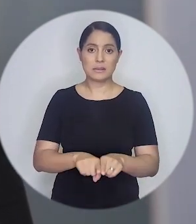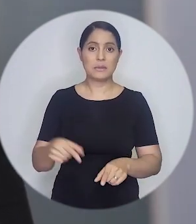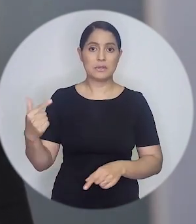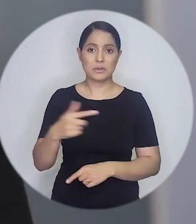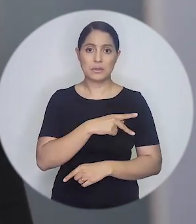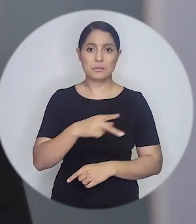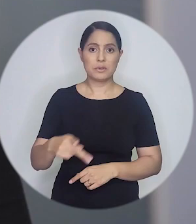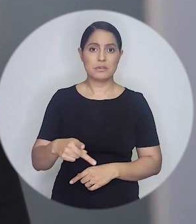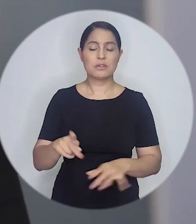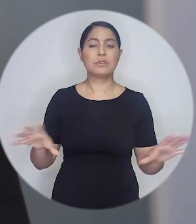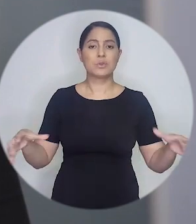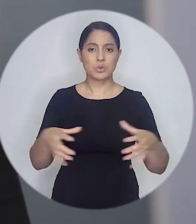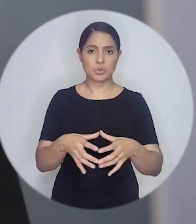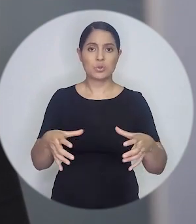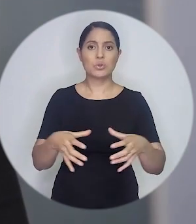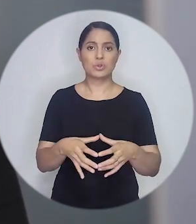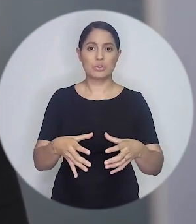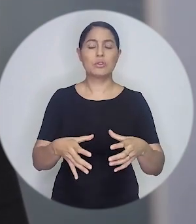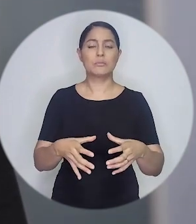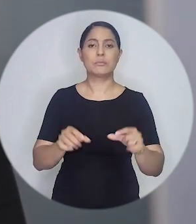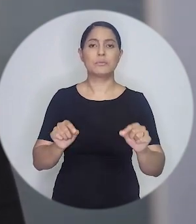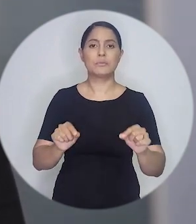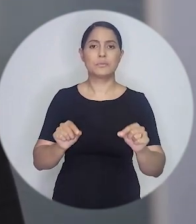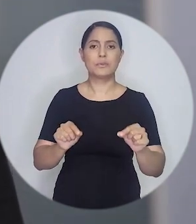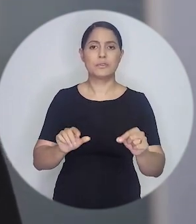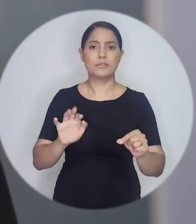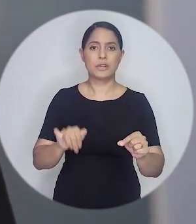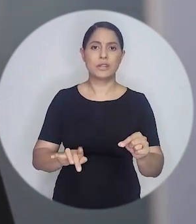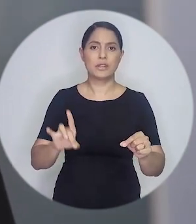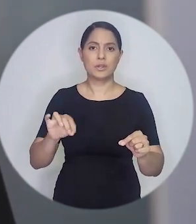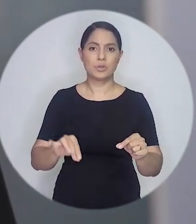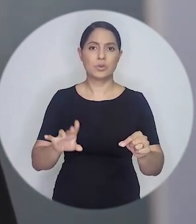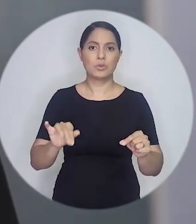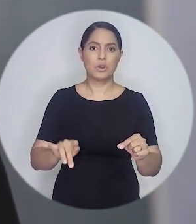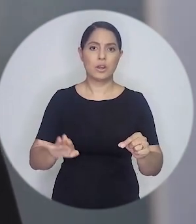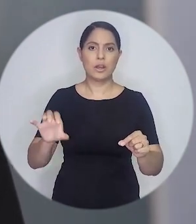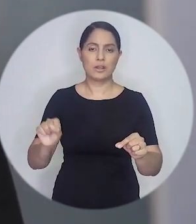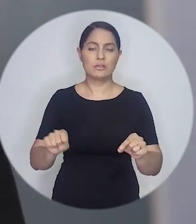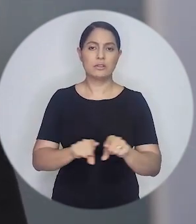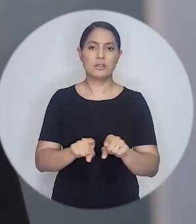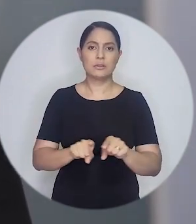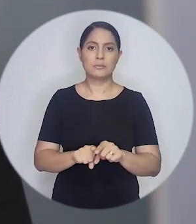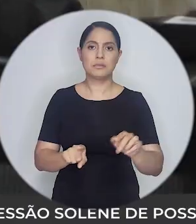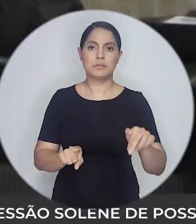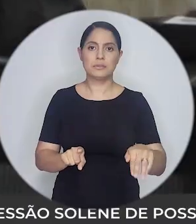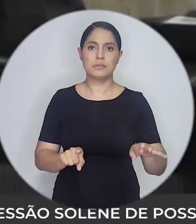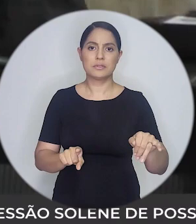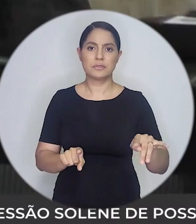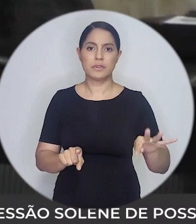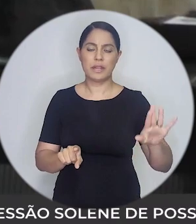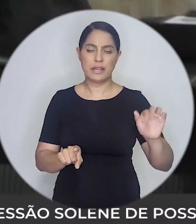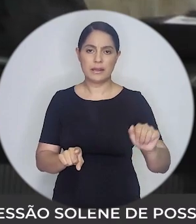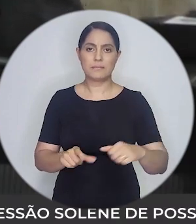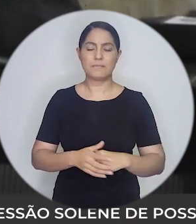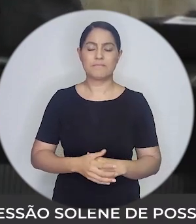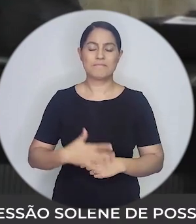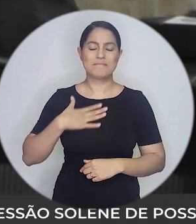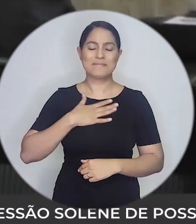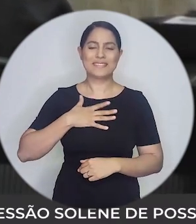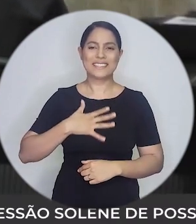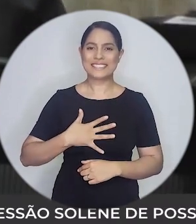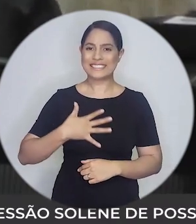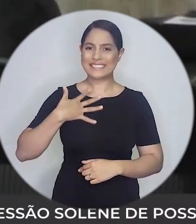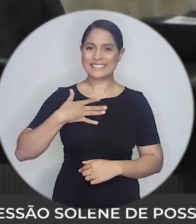a ser ocupadas pelos desembargadores Fernando Quadros da Silva e João Batista Pinto Silveira. Com enorme satisfação, em nome do